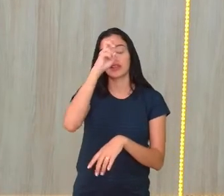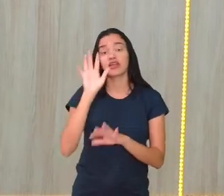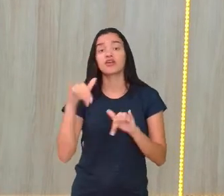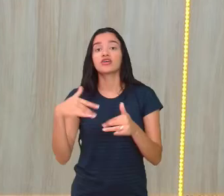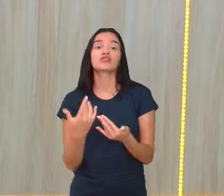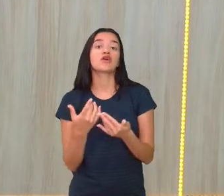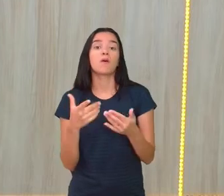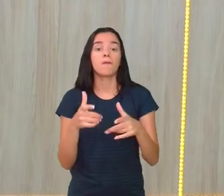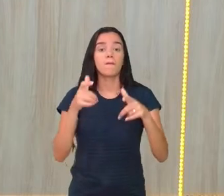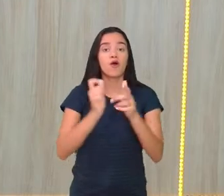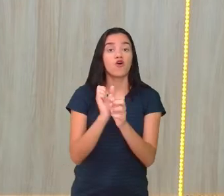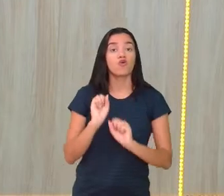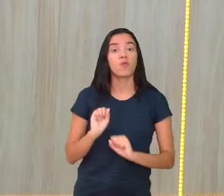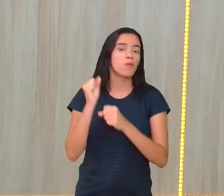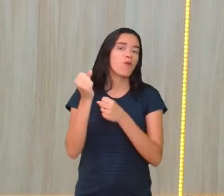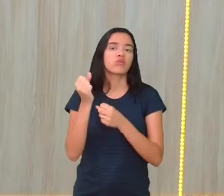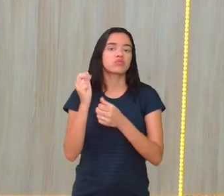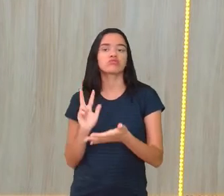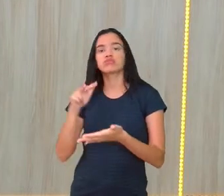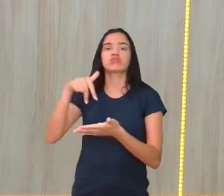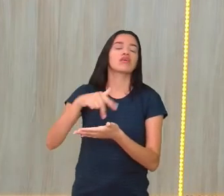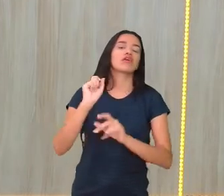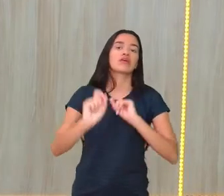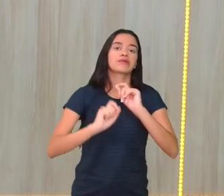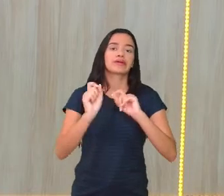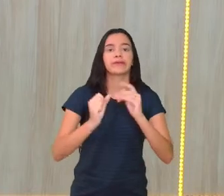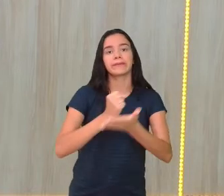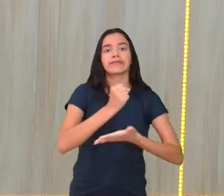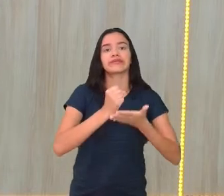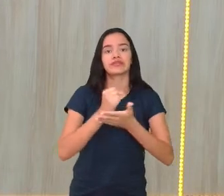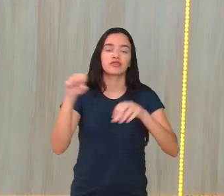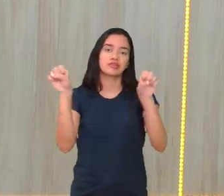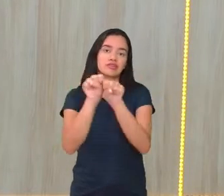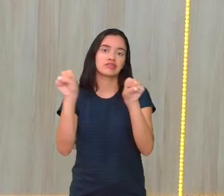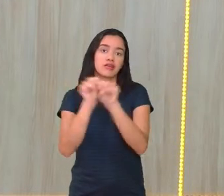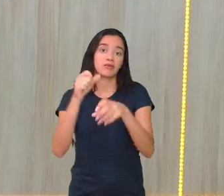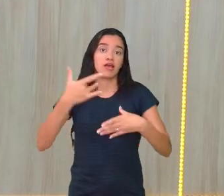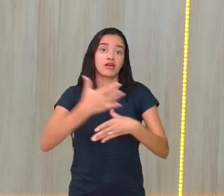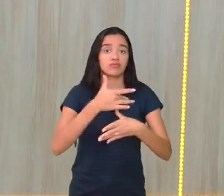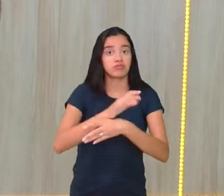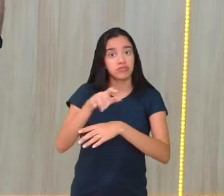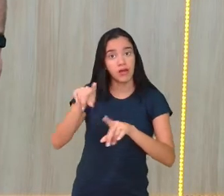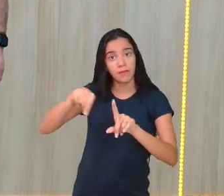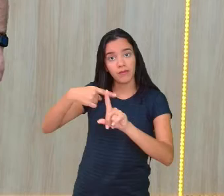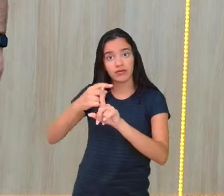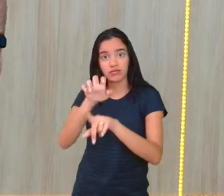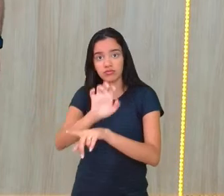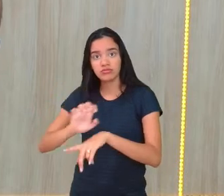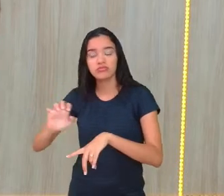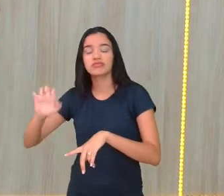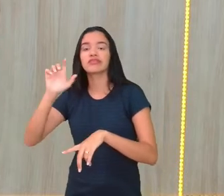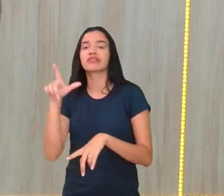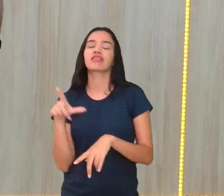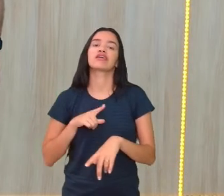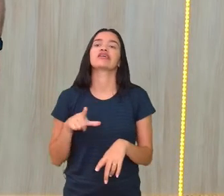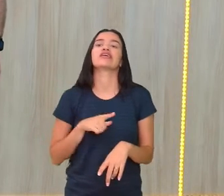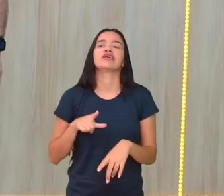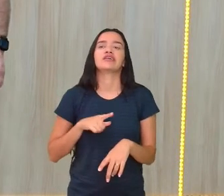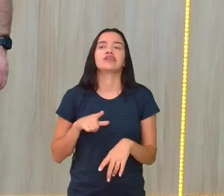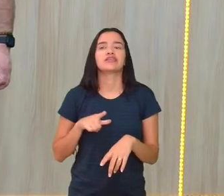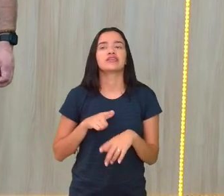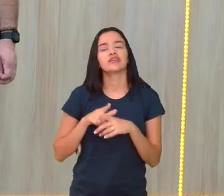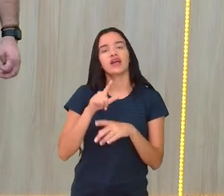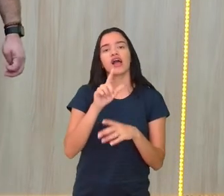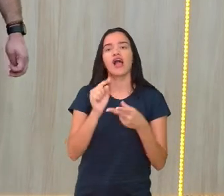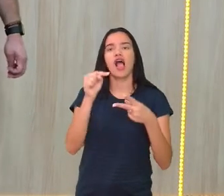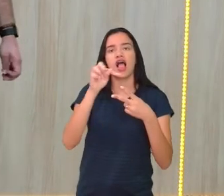era descentralizado, baseado no sistema das cidades-estados. Então a gente tinha aí, ó, Tiro, Sidom e